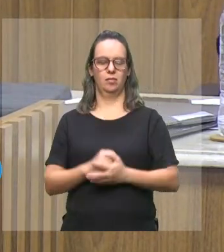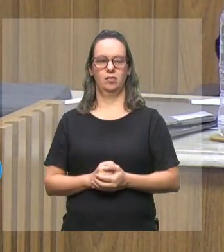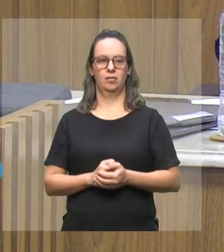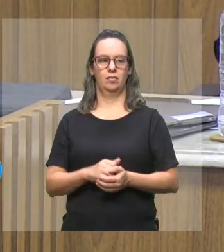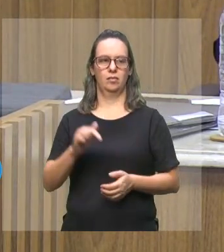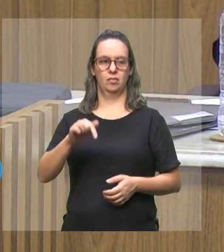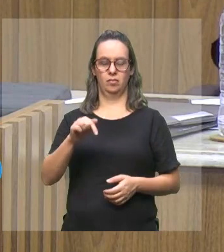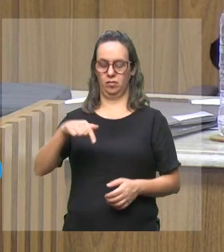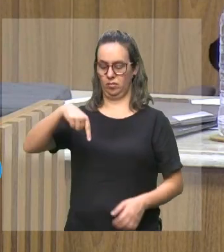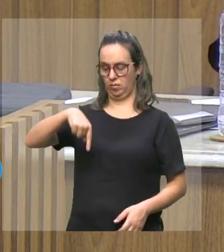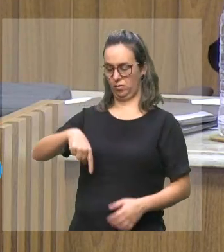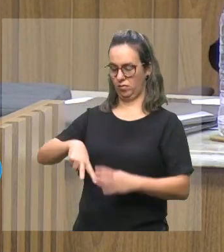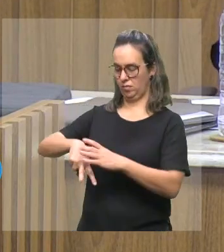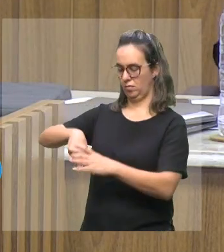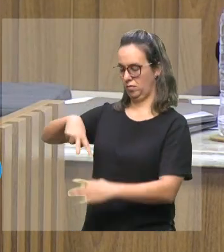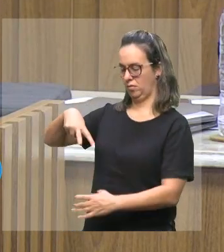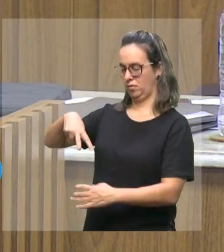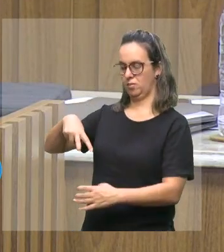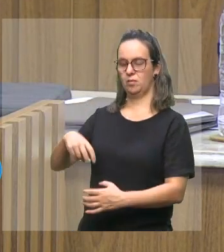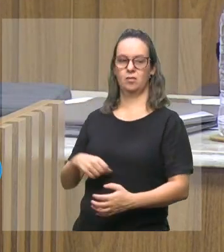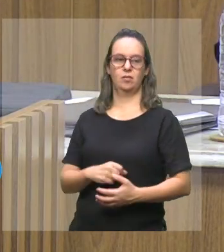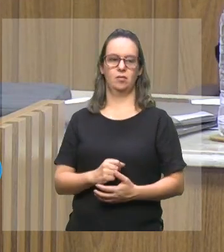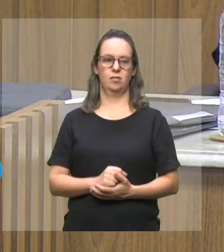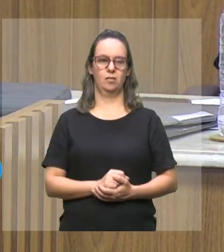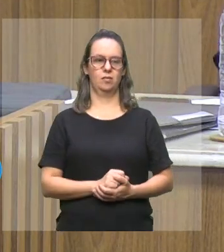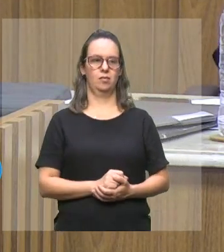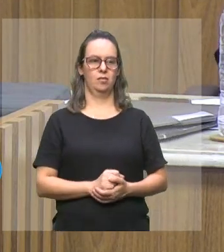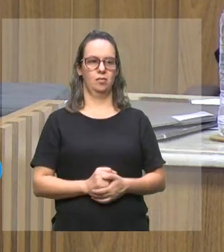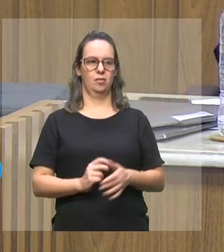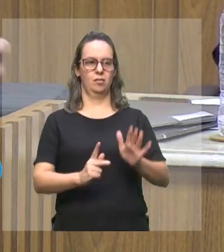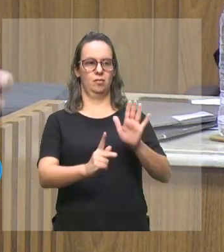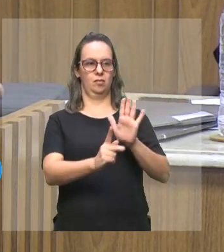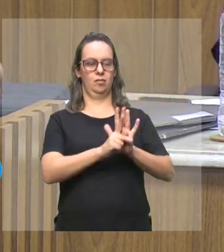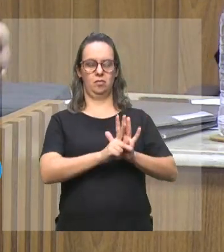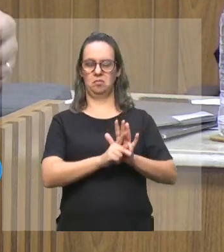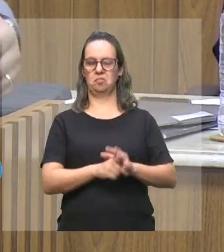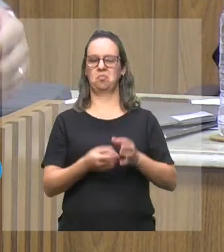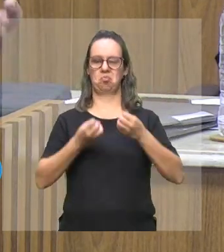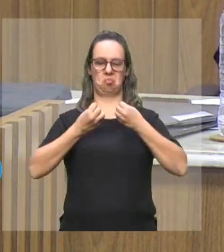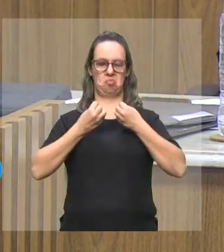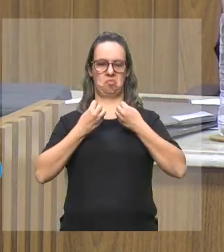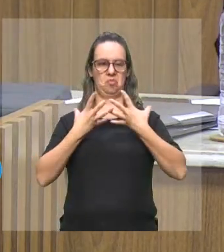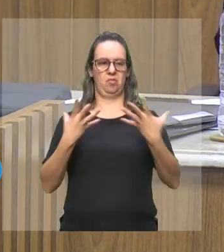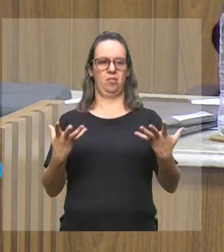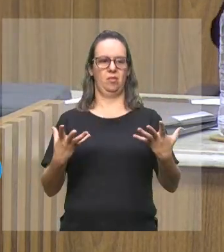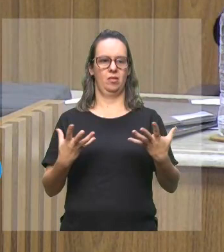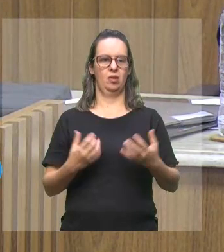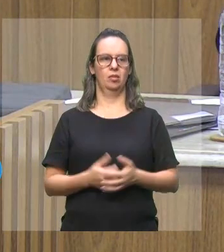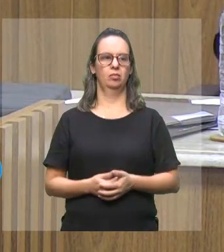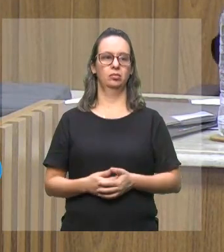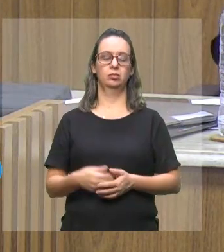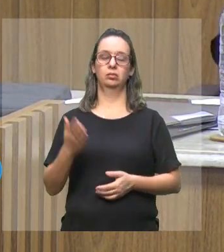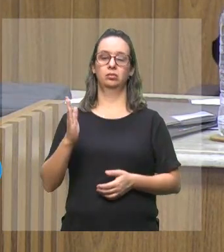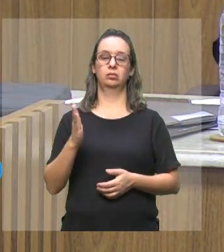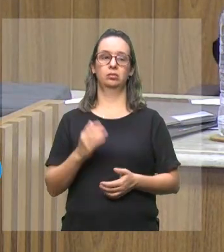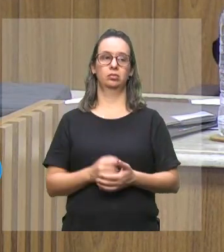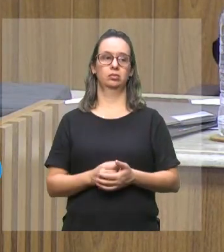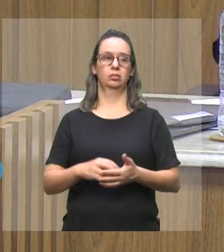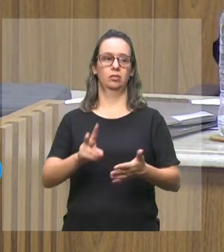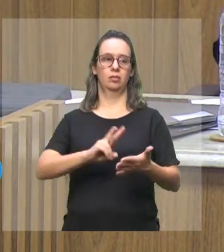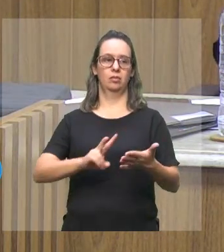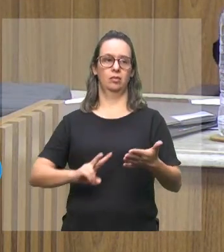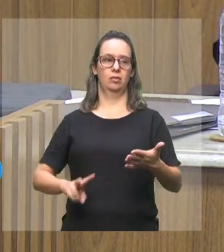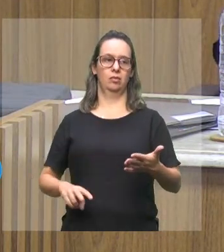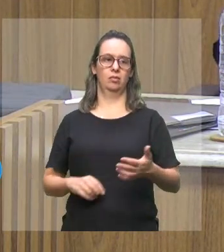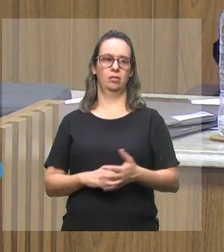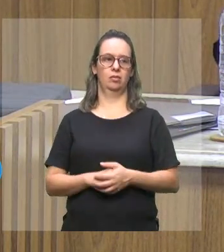aqui da tribuna, parece que o projeto é bem tranquilo, né, os colegas vereadores já analisaram, mas nós não podemos